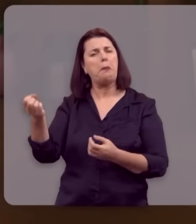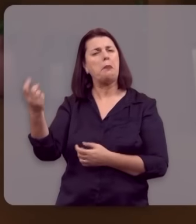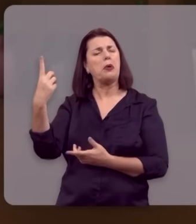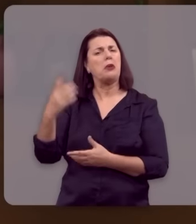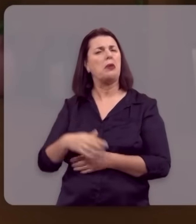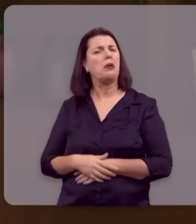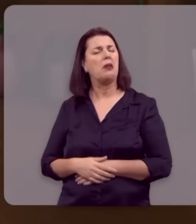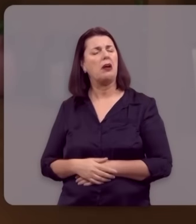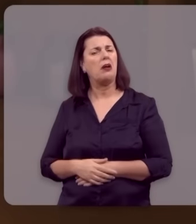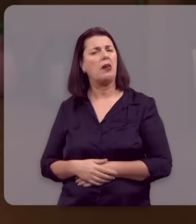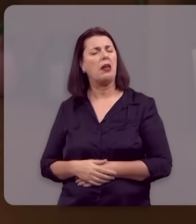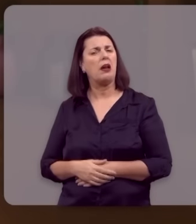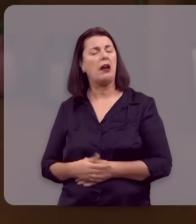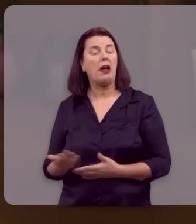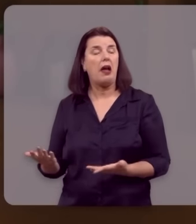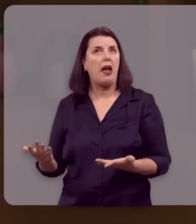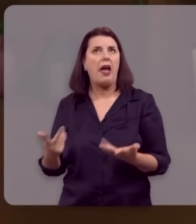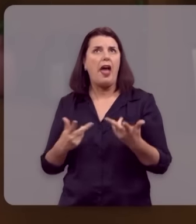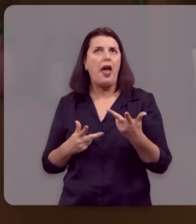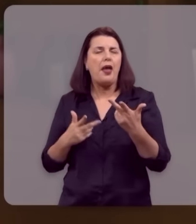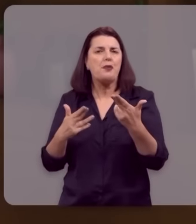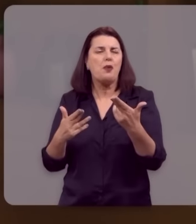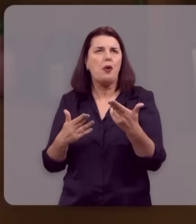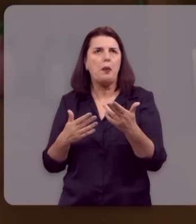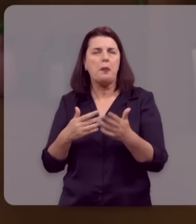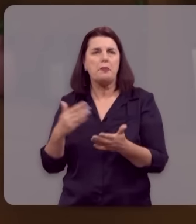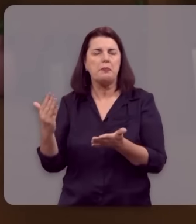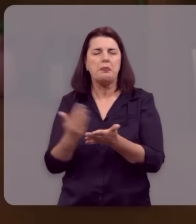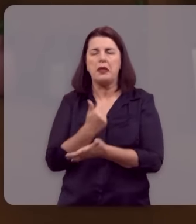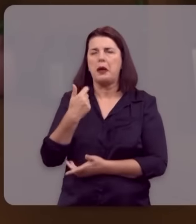É a mesma coisa que você pegar, por exemplo, o estado do Rio de Janeiro